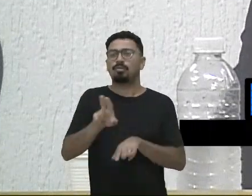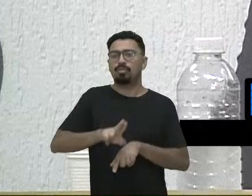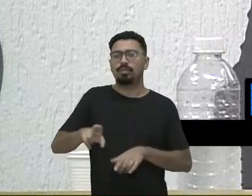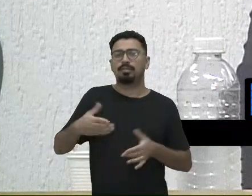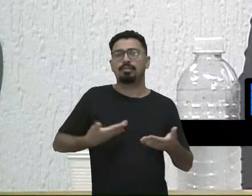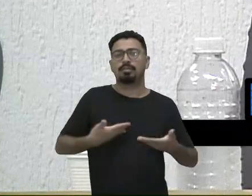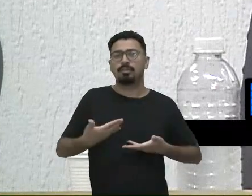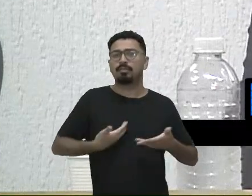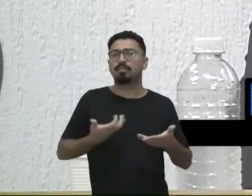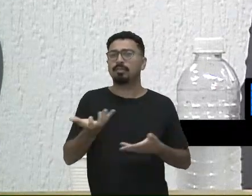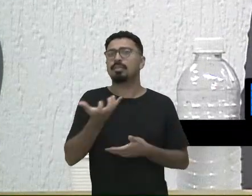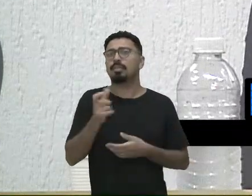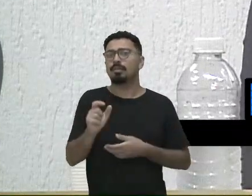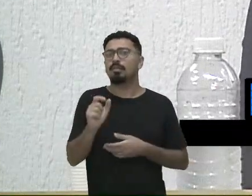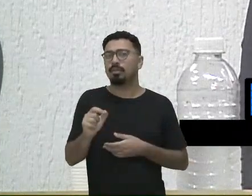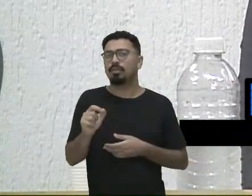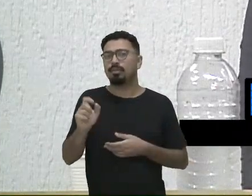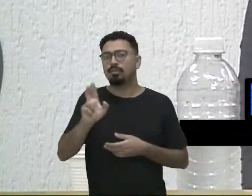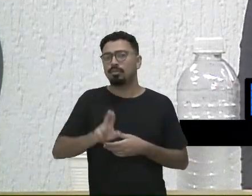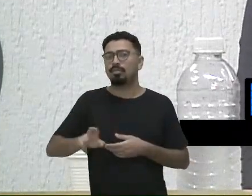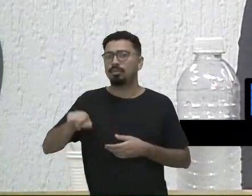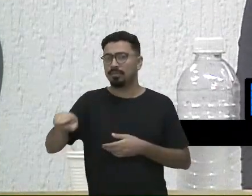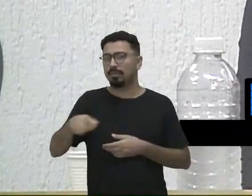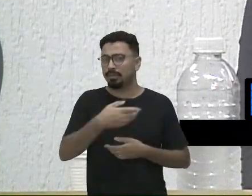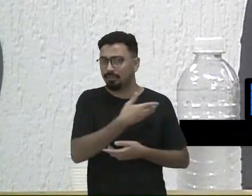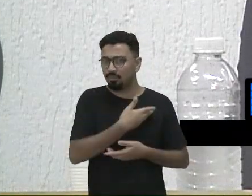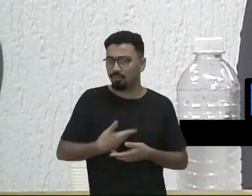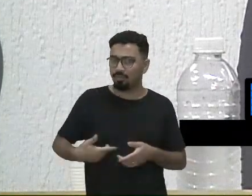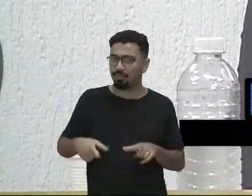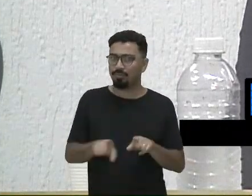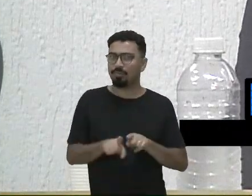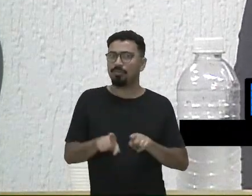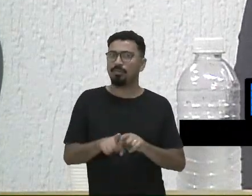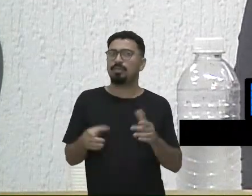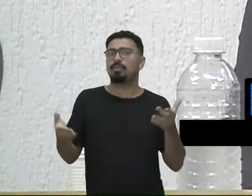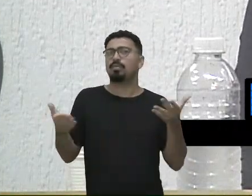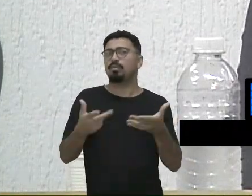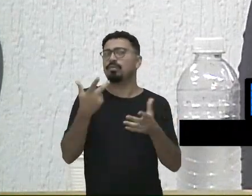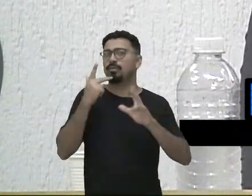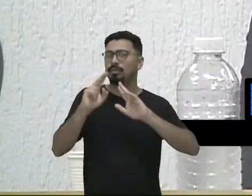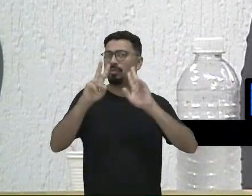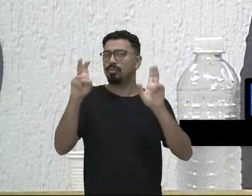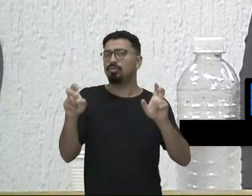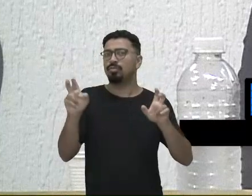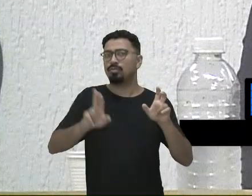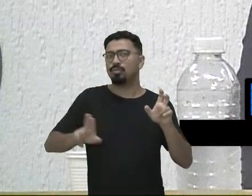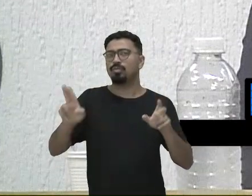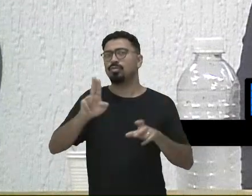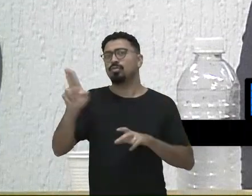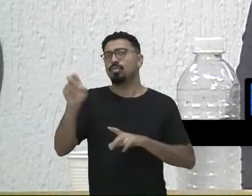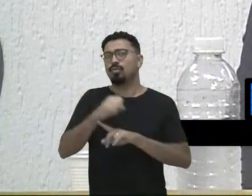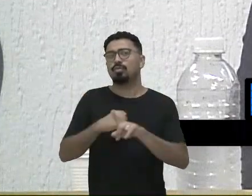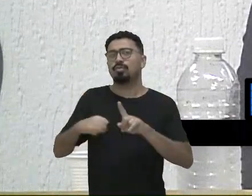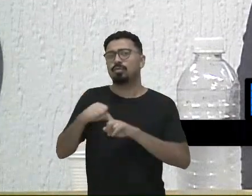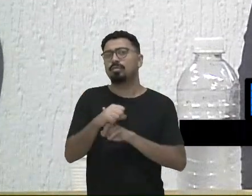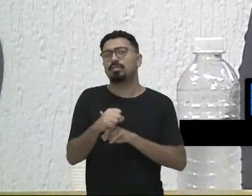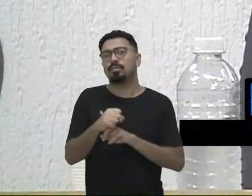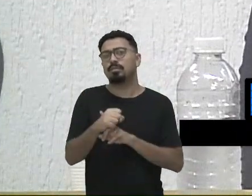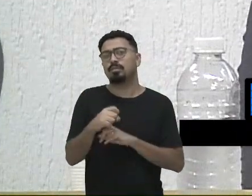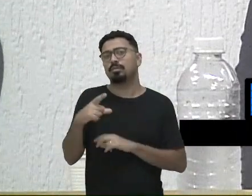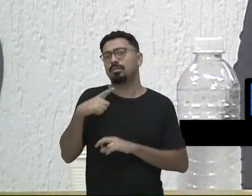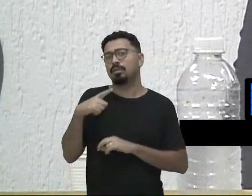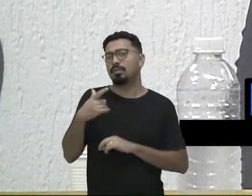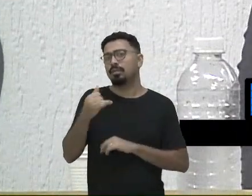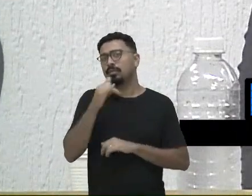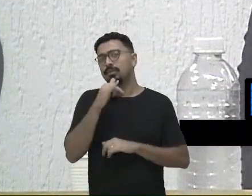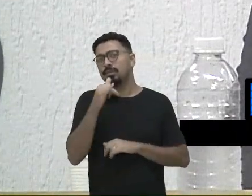que está querendo ali utilizar daquele órgão público. Então, hoje, falar sobre a questão do uso do nome social, dentro de, por exemplo, o